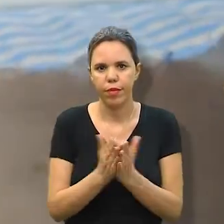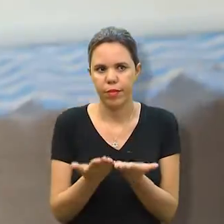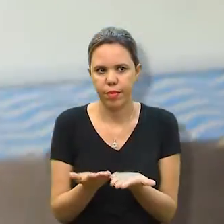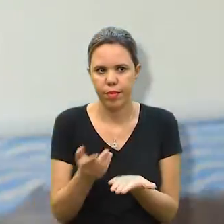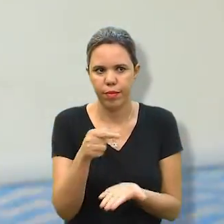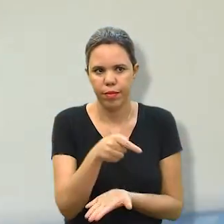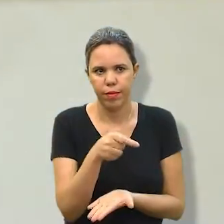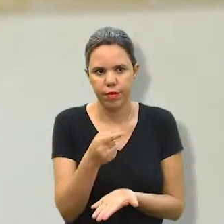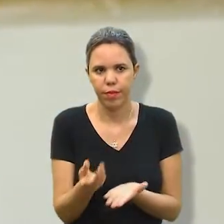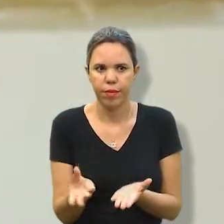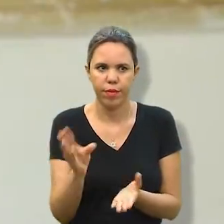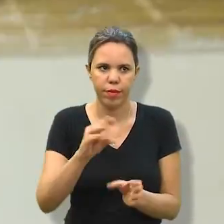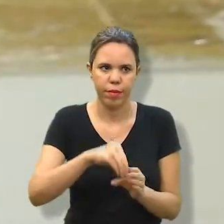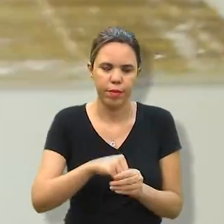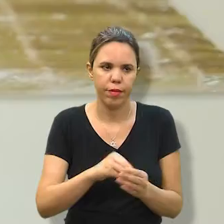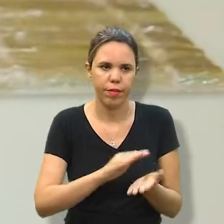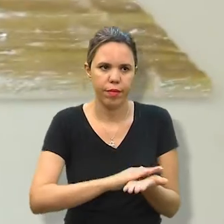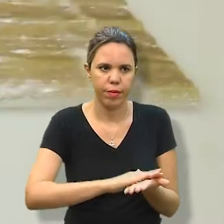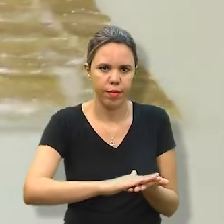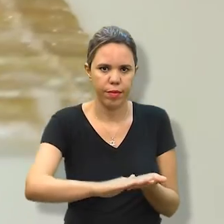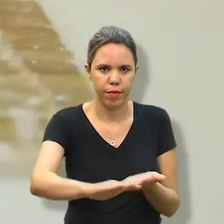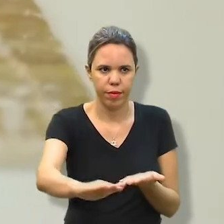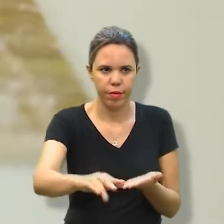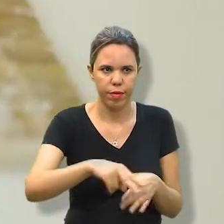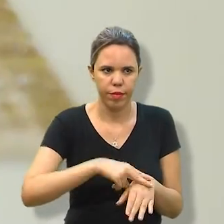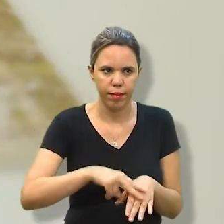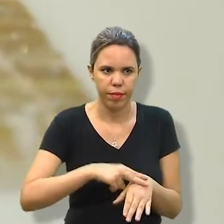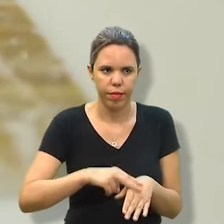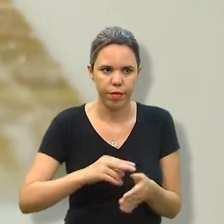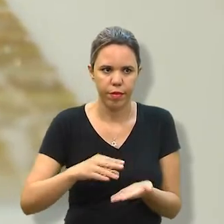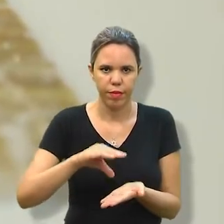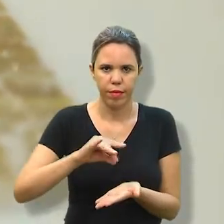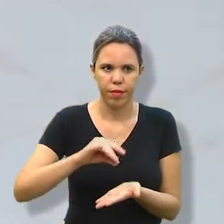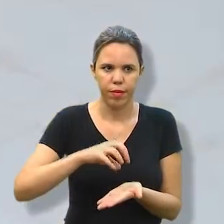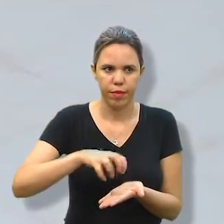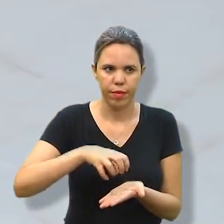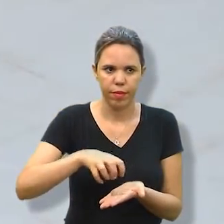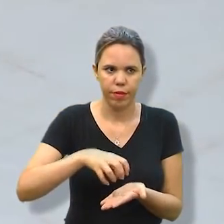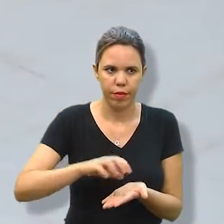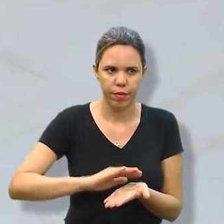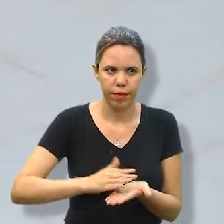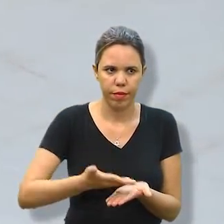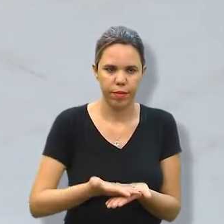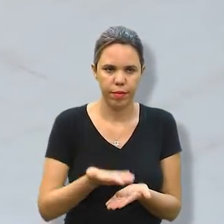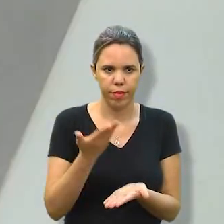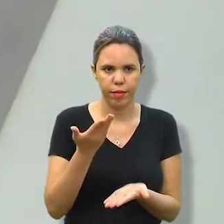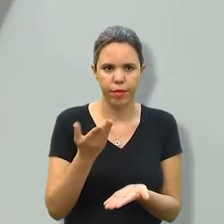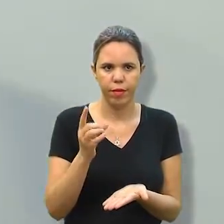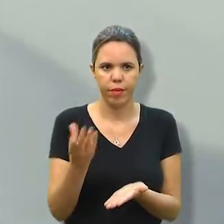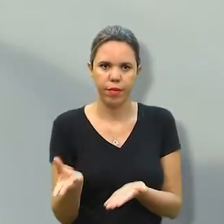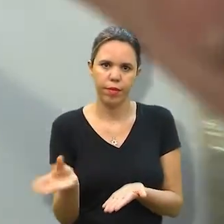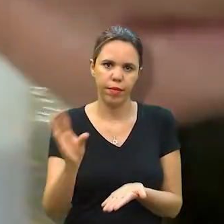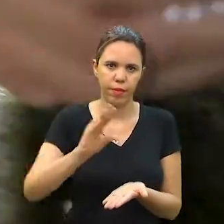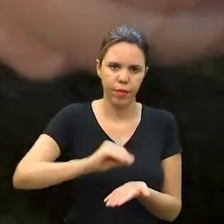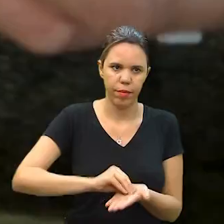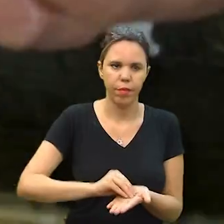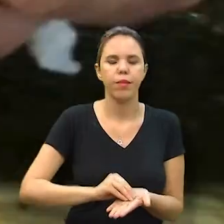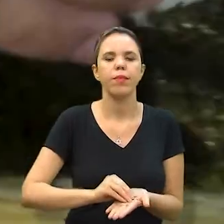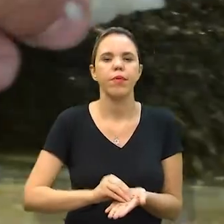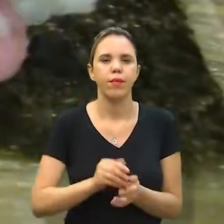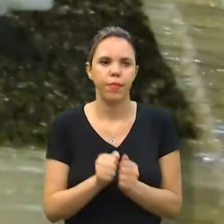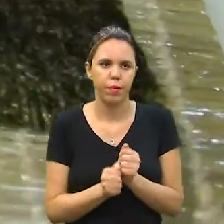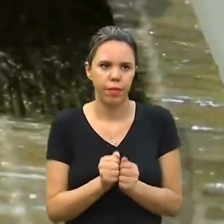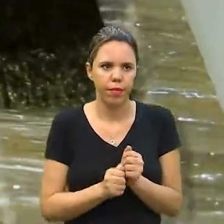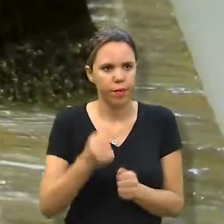abre a esteira coloque meia folha de Nori com lado crespo voltado para cima e aí É só